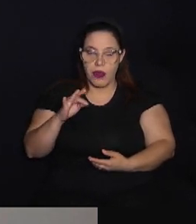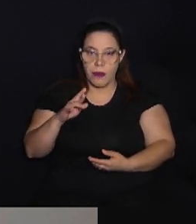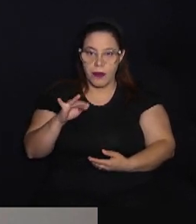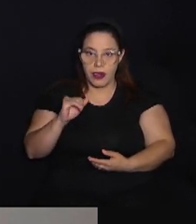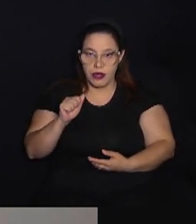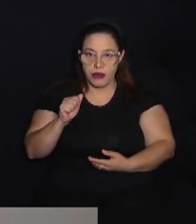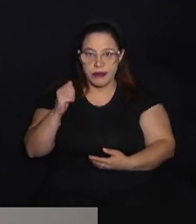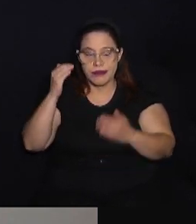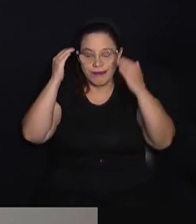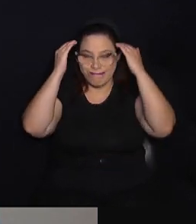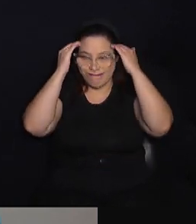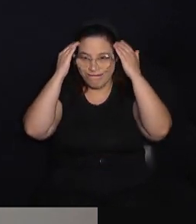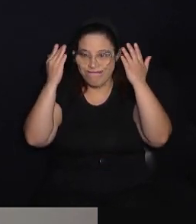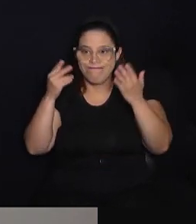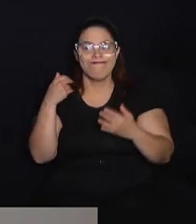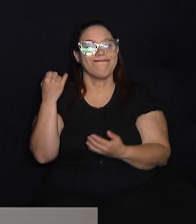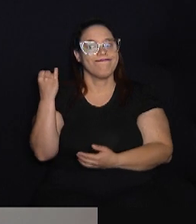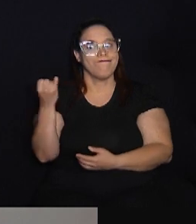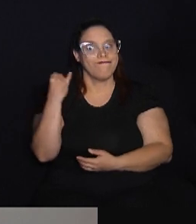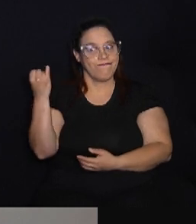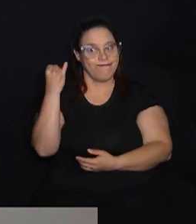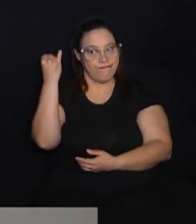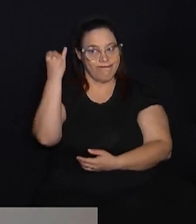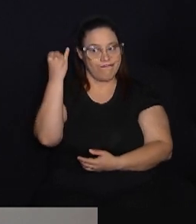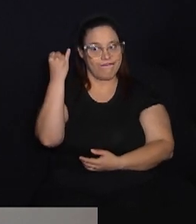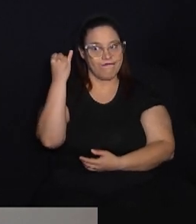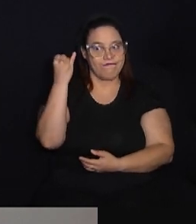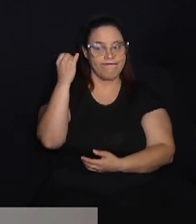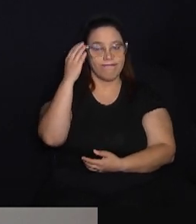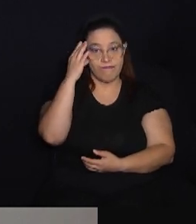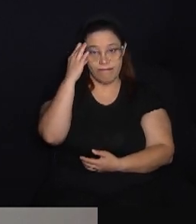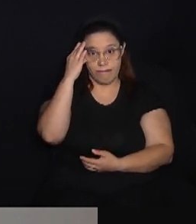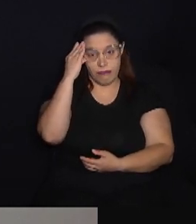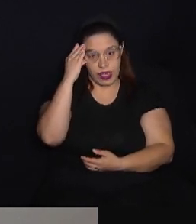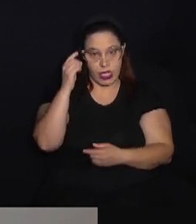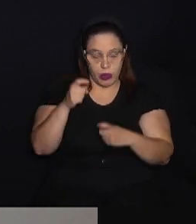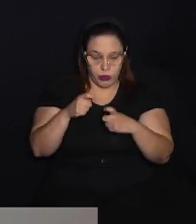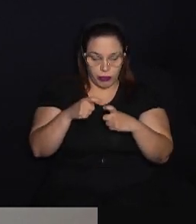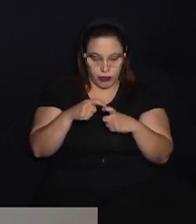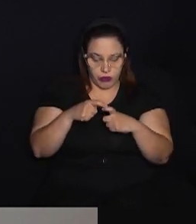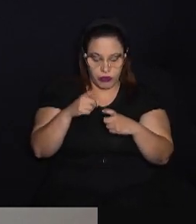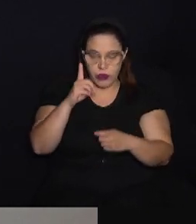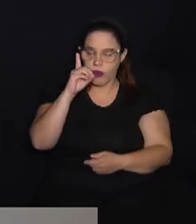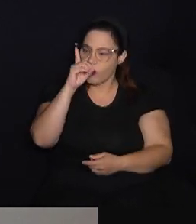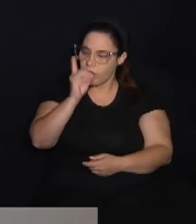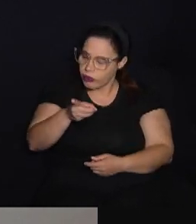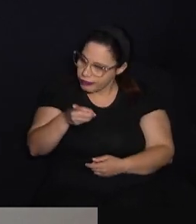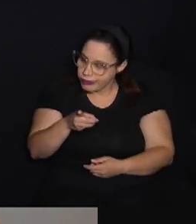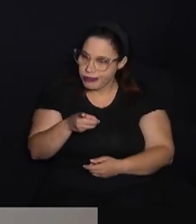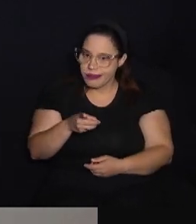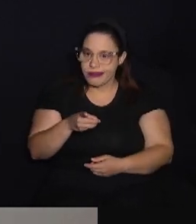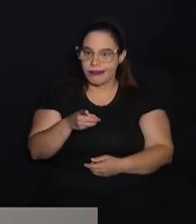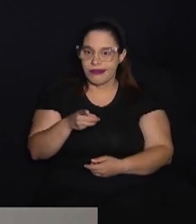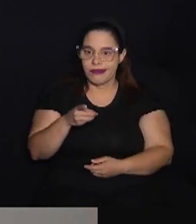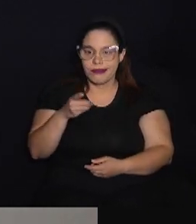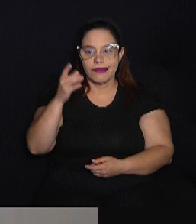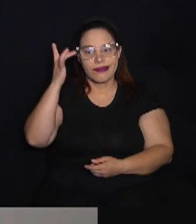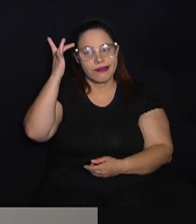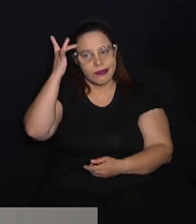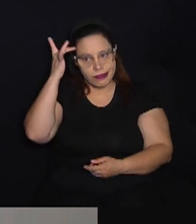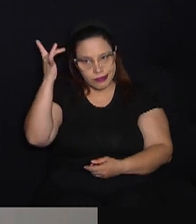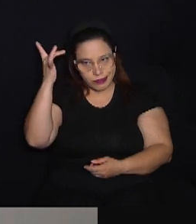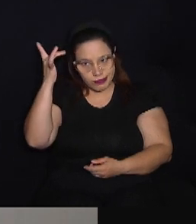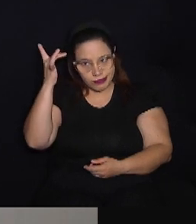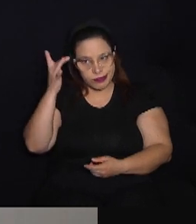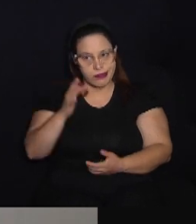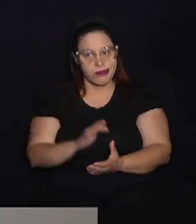parte psicológica é bem importante no vitiligo. Então, se o médico der o diagnóstico, já facilita um pouco a vida do